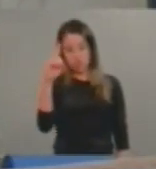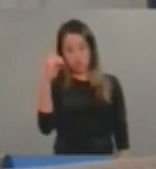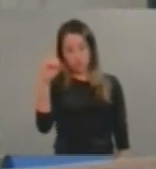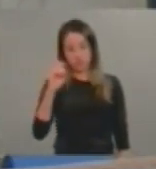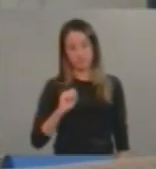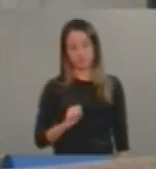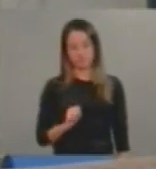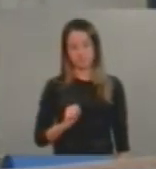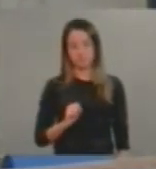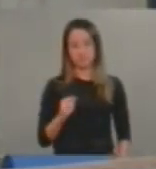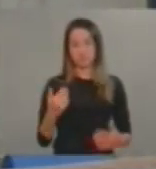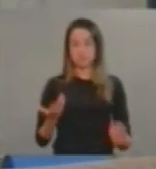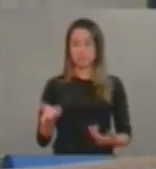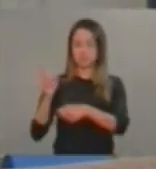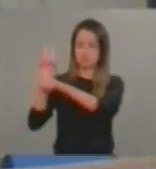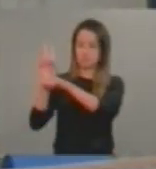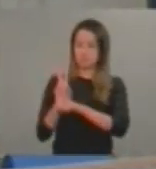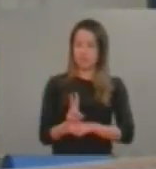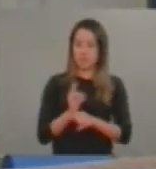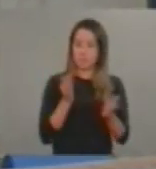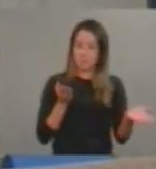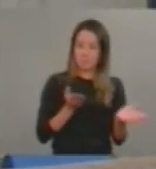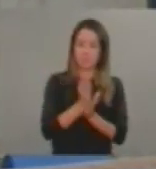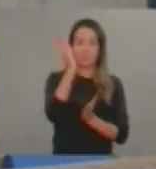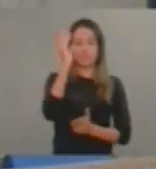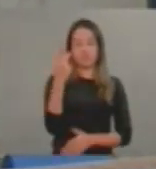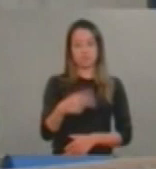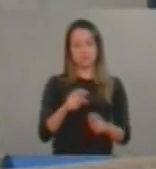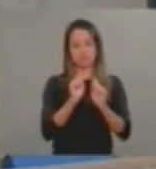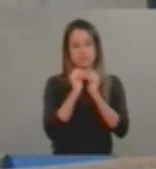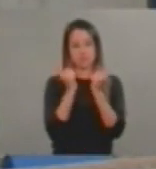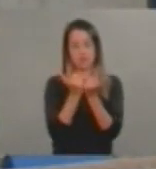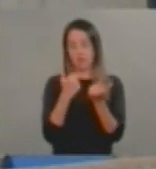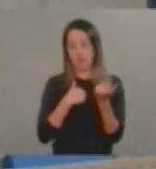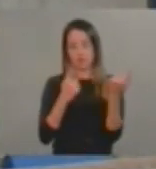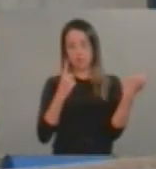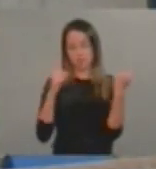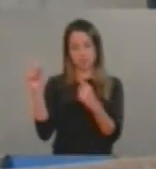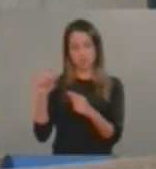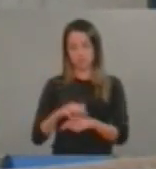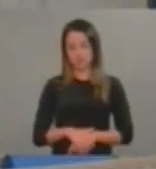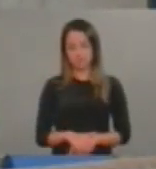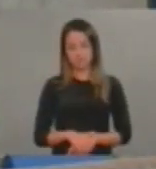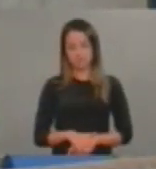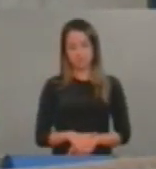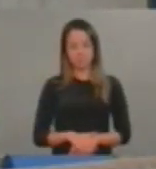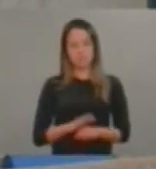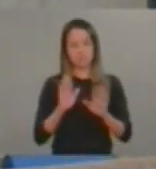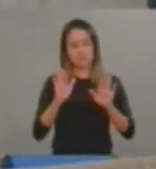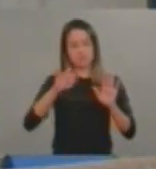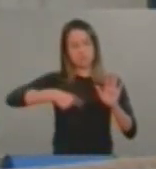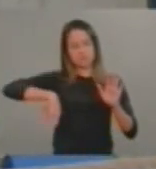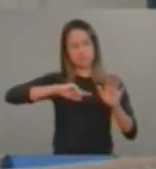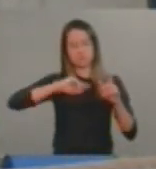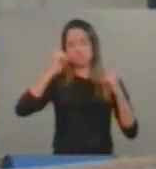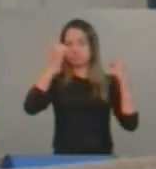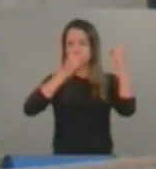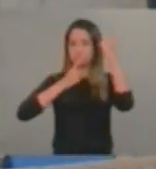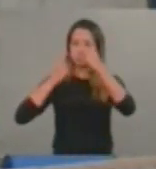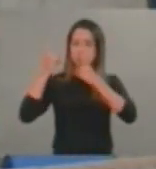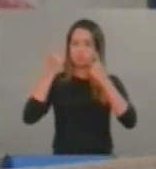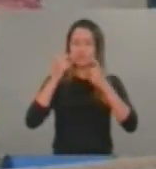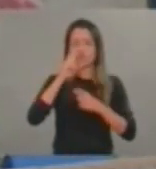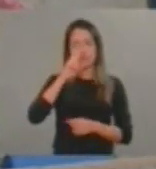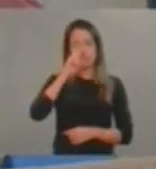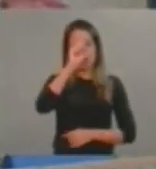esse empréstimo que foi aprovado nessa casa, não teve o meu voto, fui contra, mas que nos causa uma preocupação maior ainda quando a